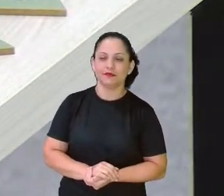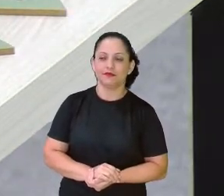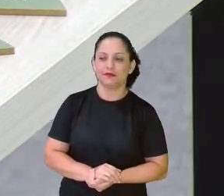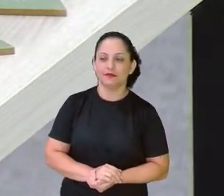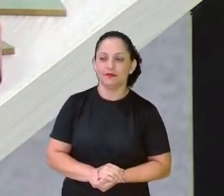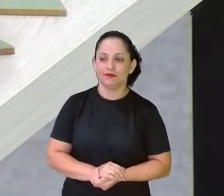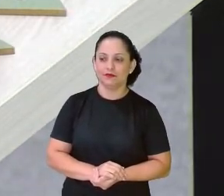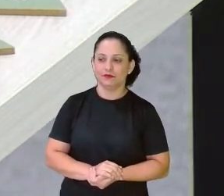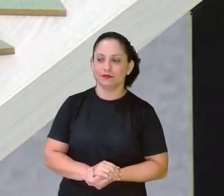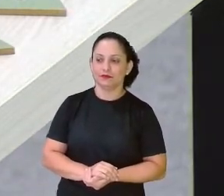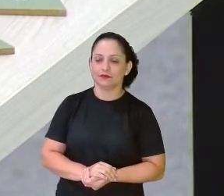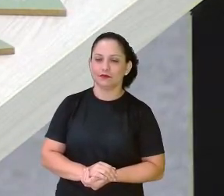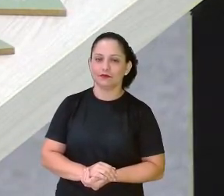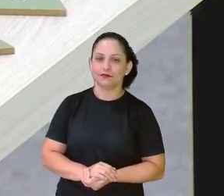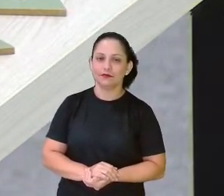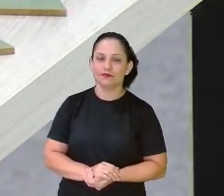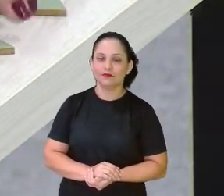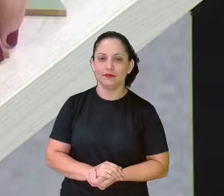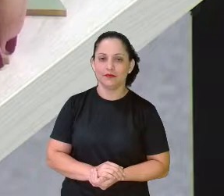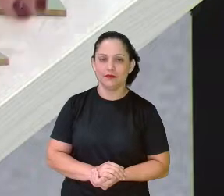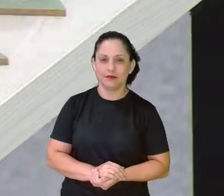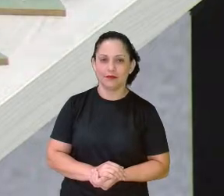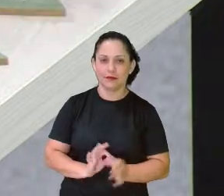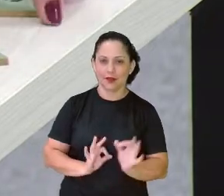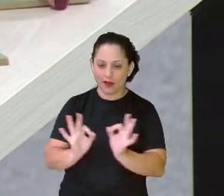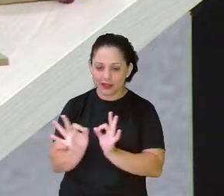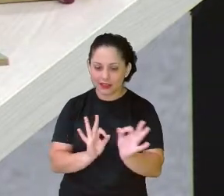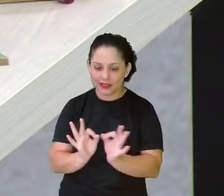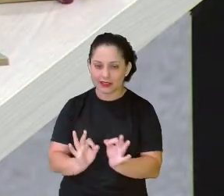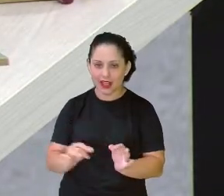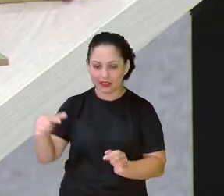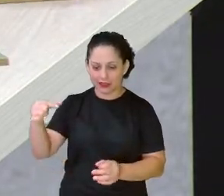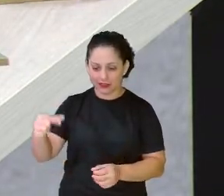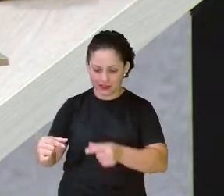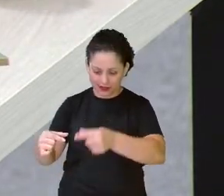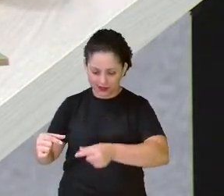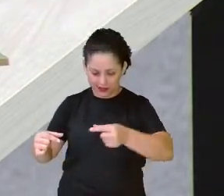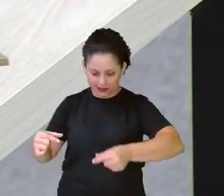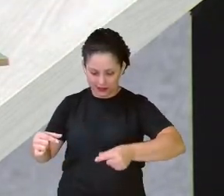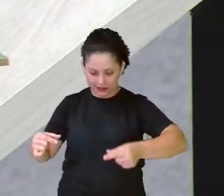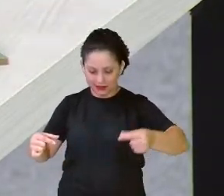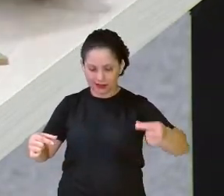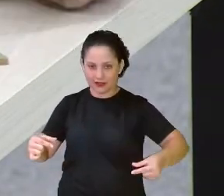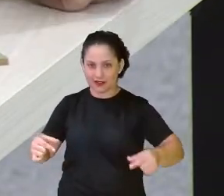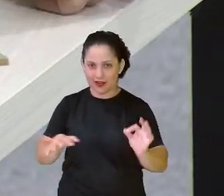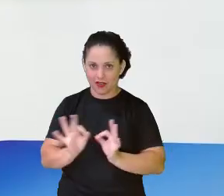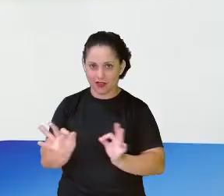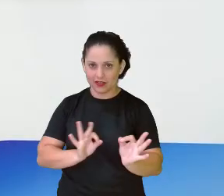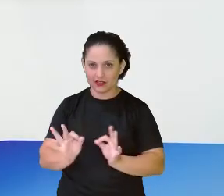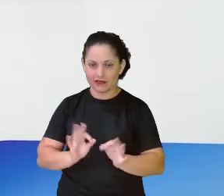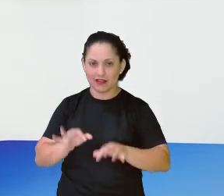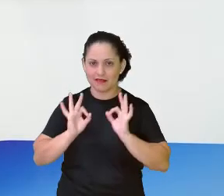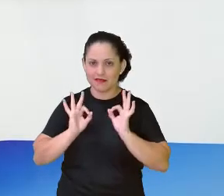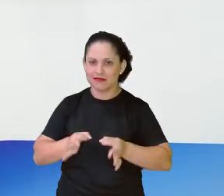Cada um vale 1/5. Vamos lá para os nossos bonequinhos. Vamos fazer uma construção bem